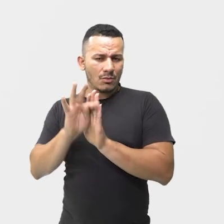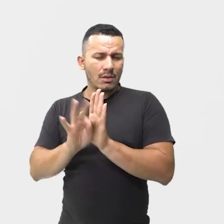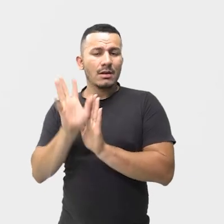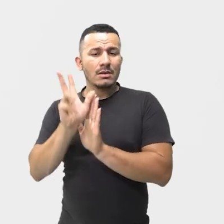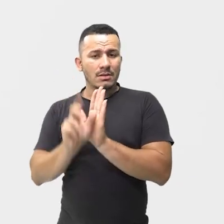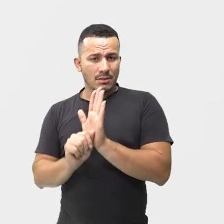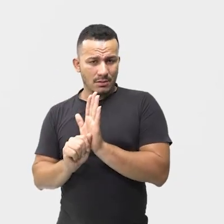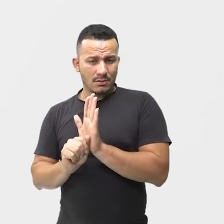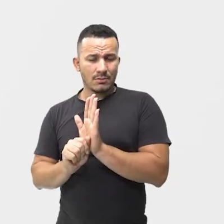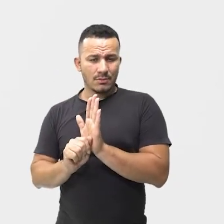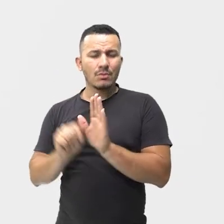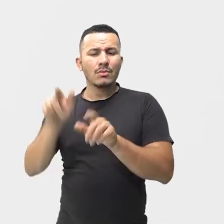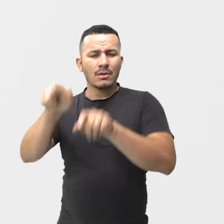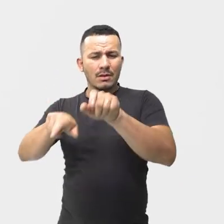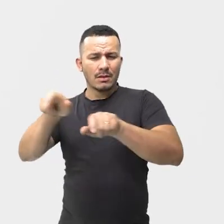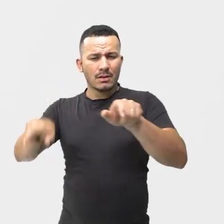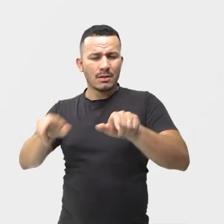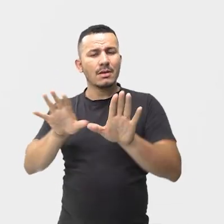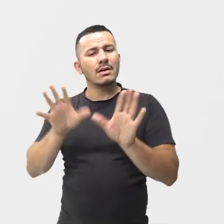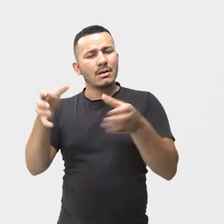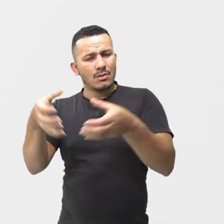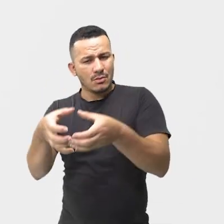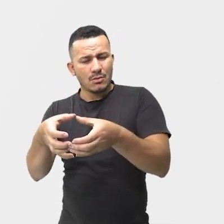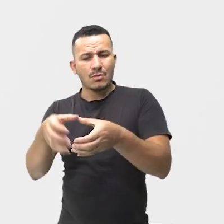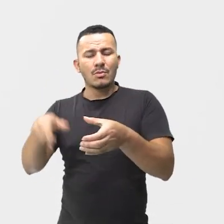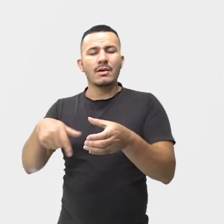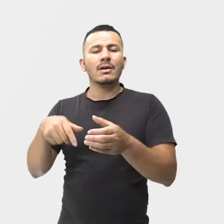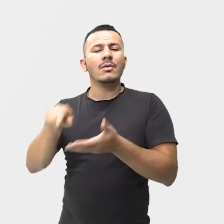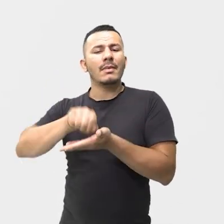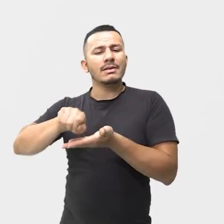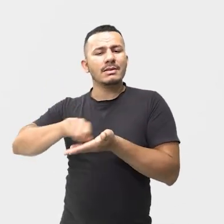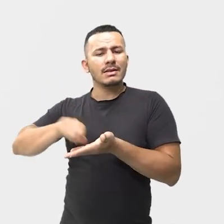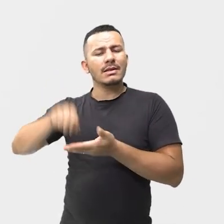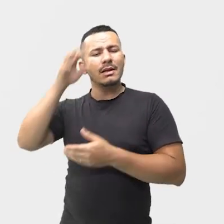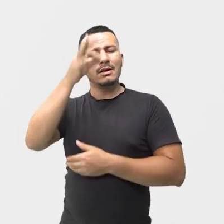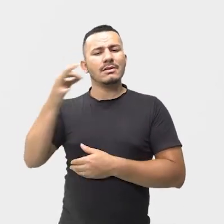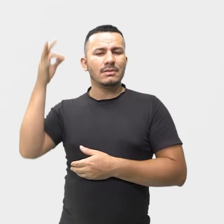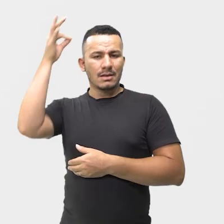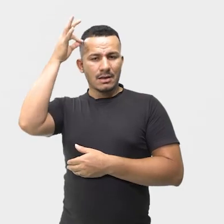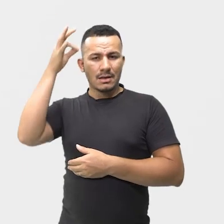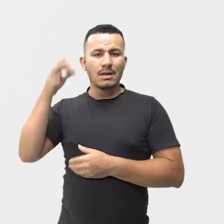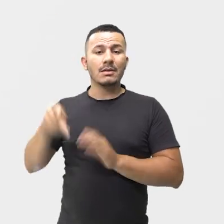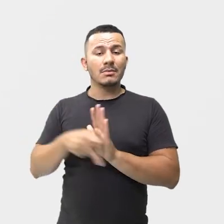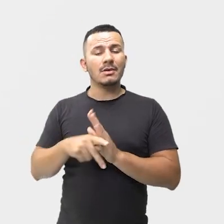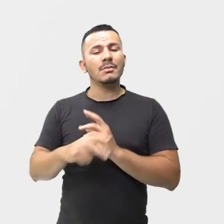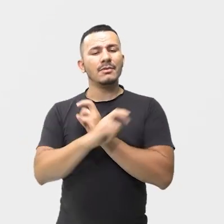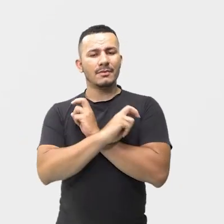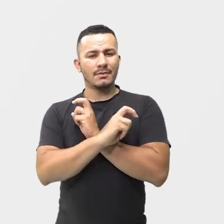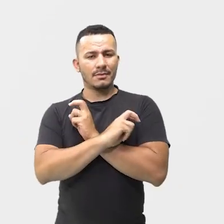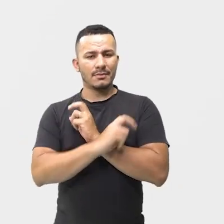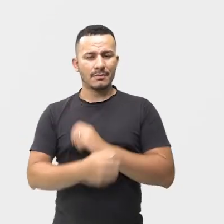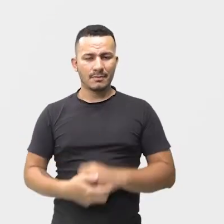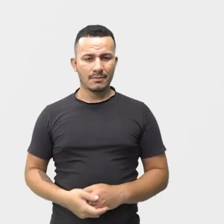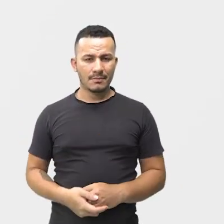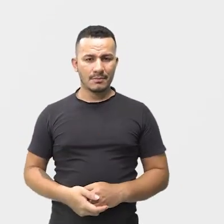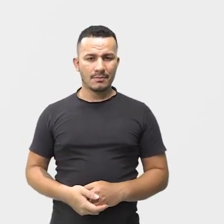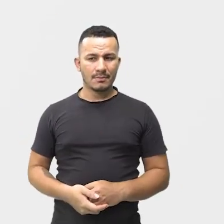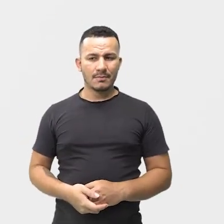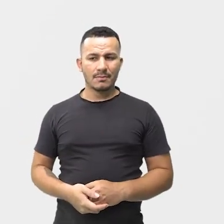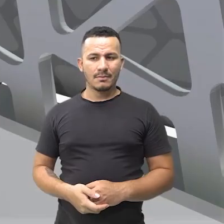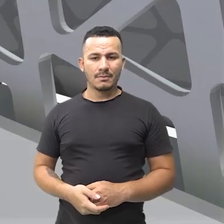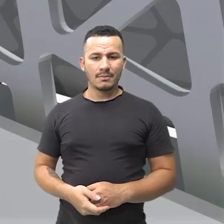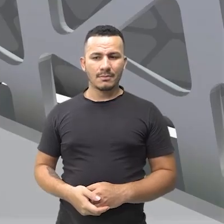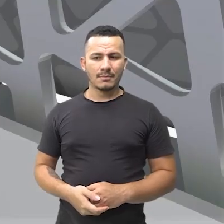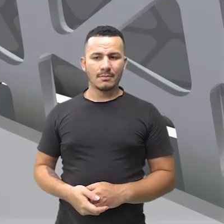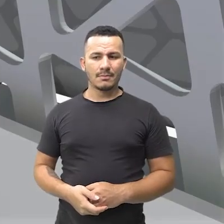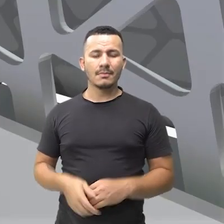Que chamados hieróglifos, que eram umas escritas sagradas dos faraós. Então, a